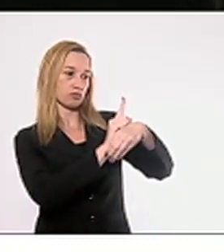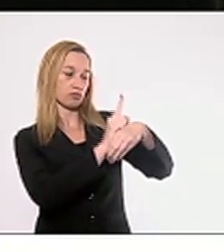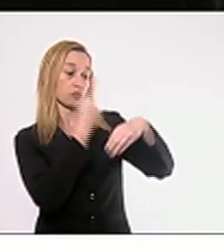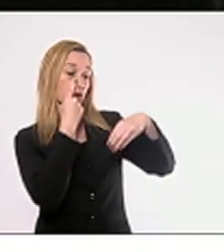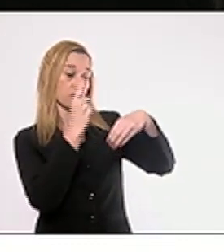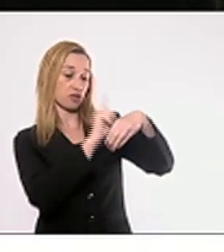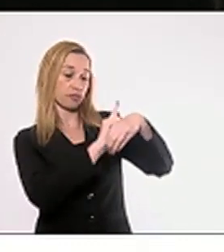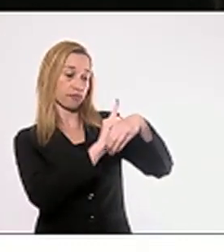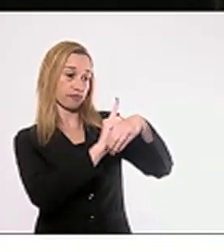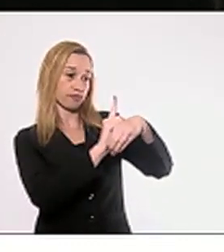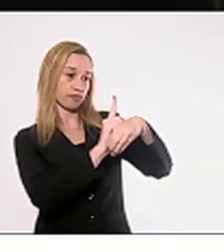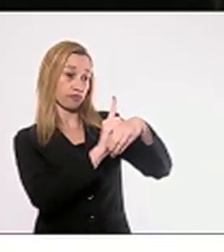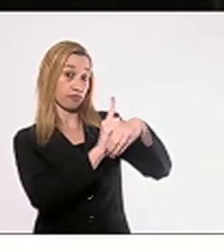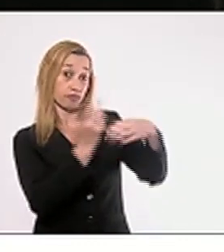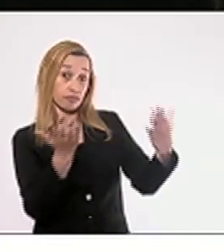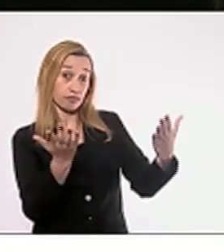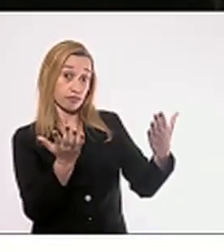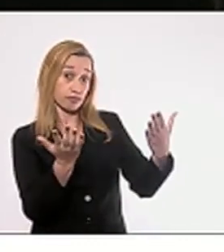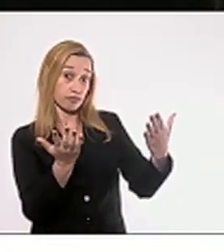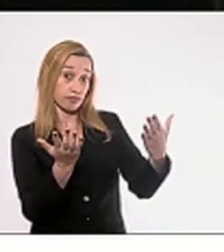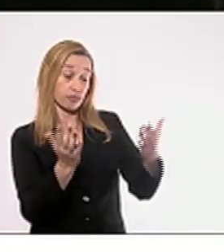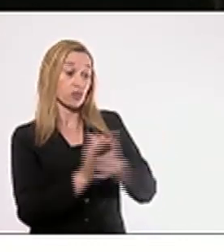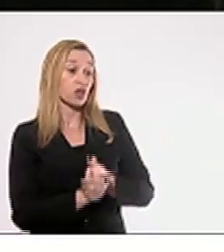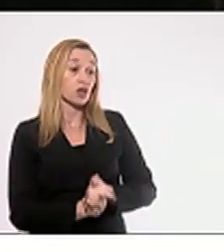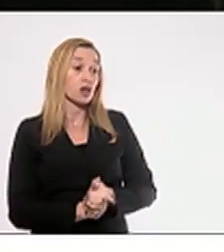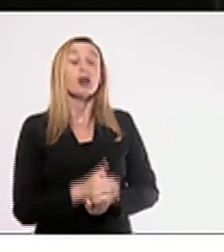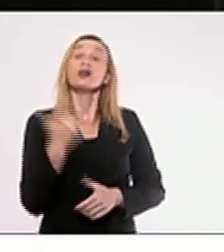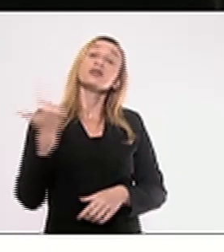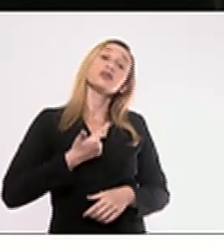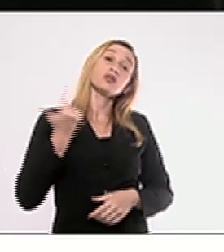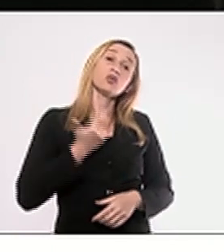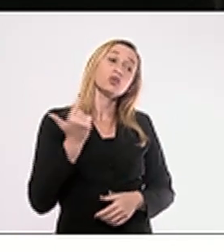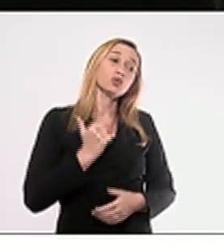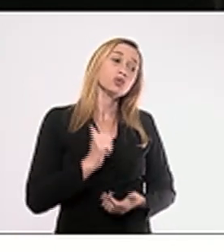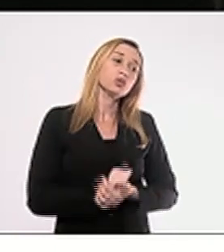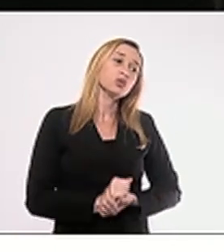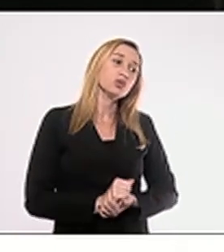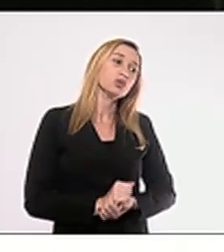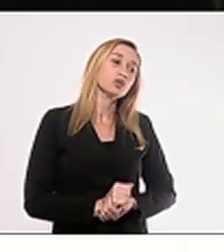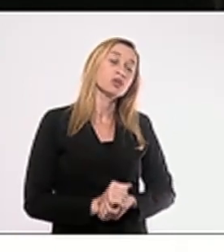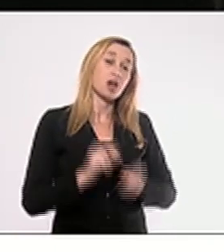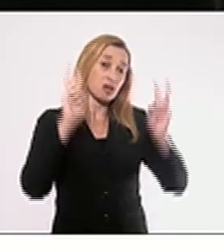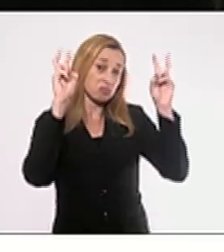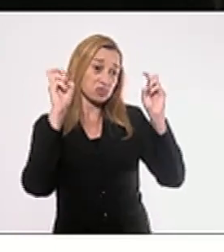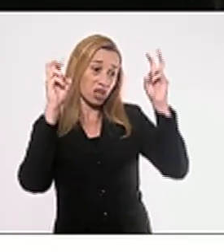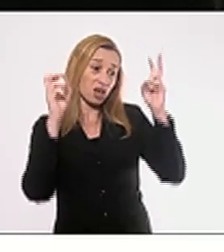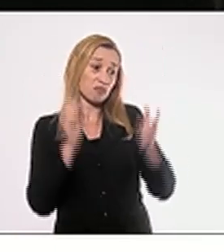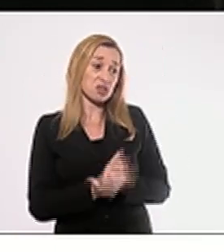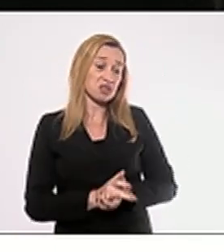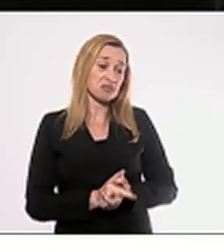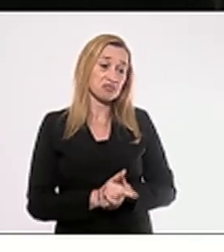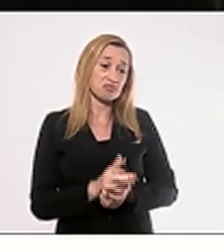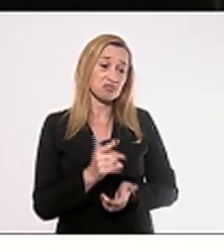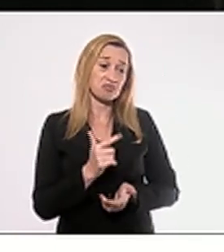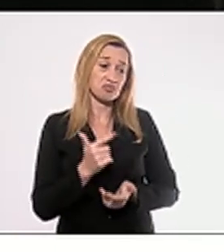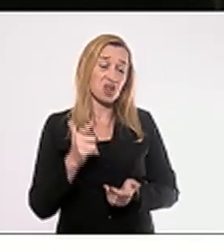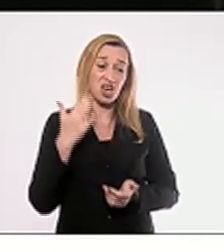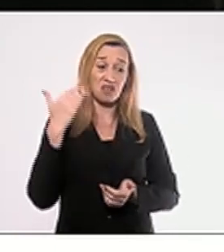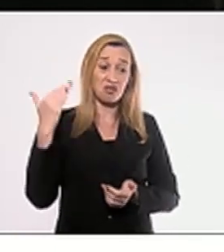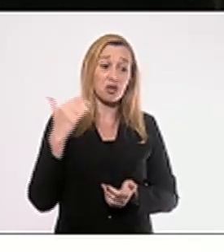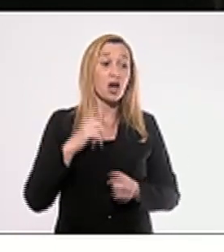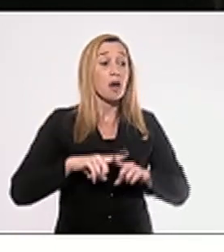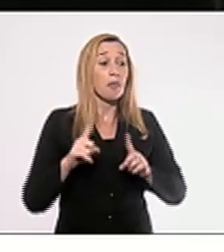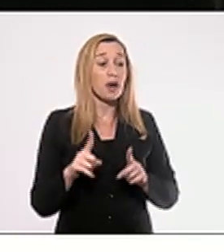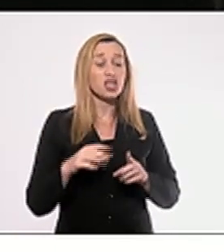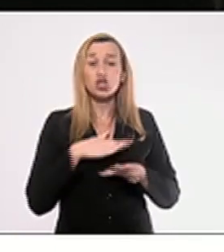Primeiro seria por que isso ocorre, e segundo, é um tema polêmico, mas